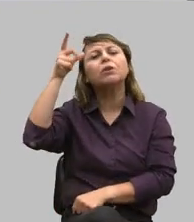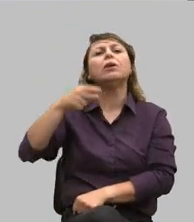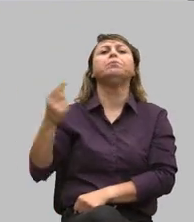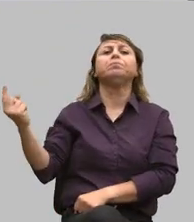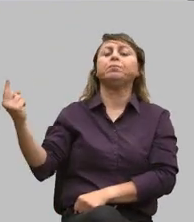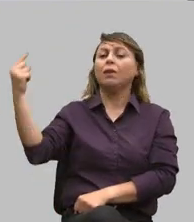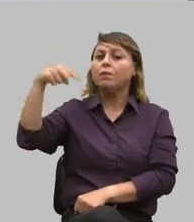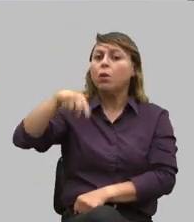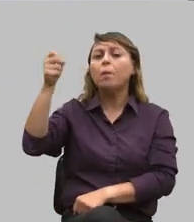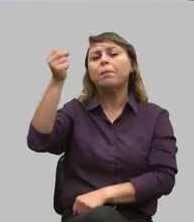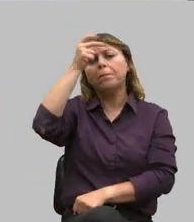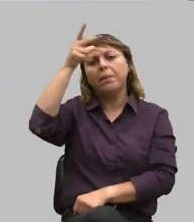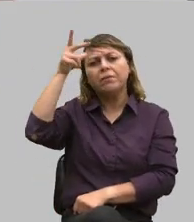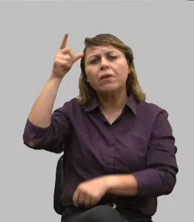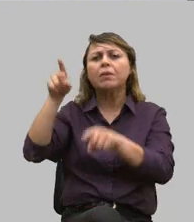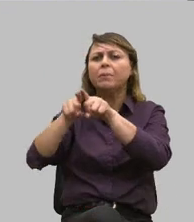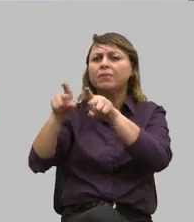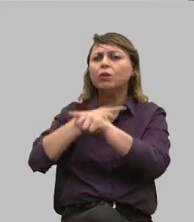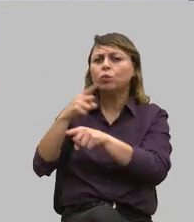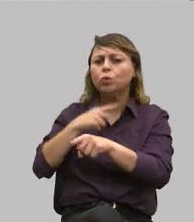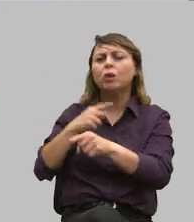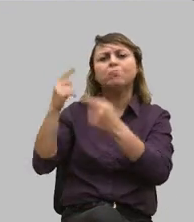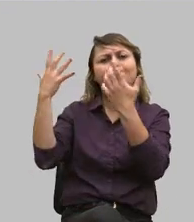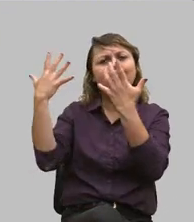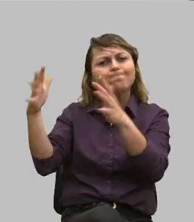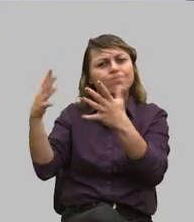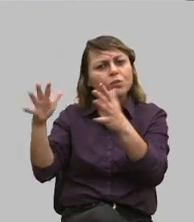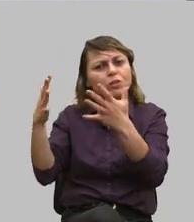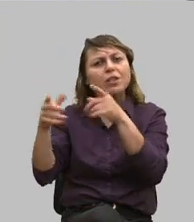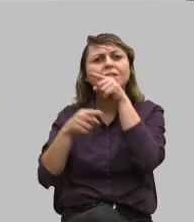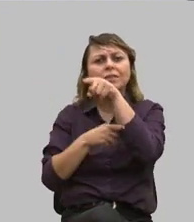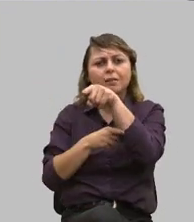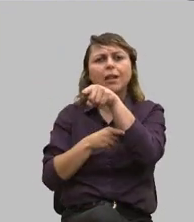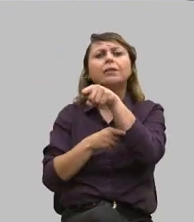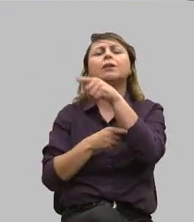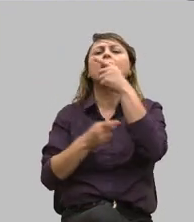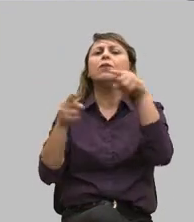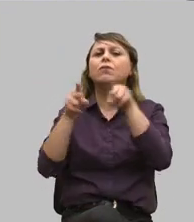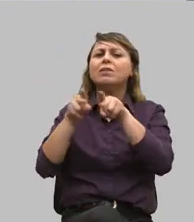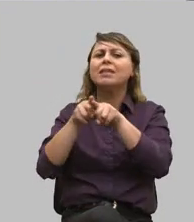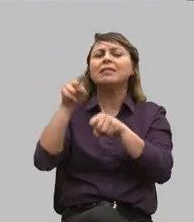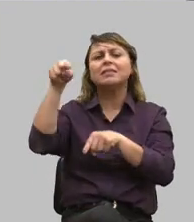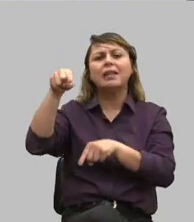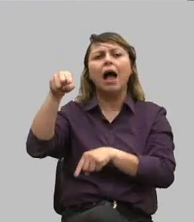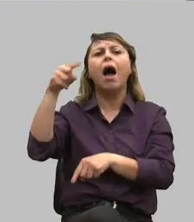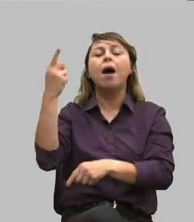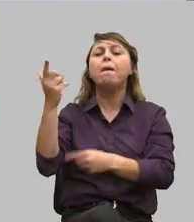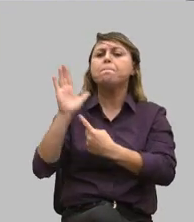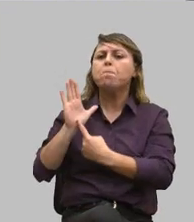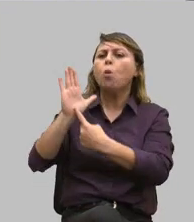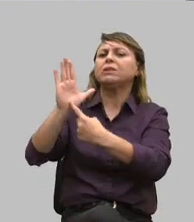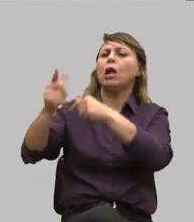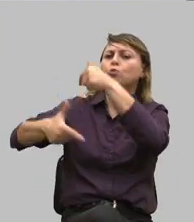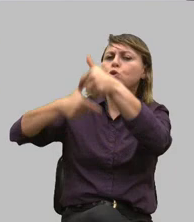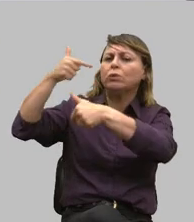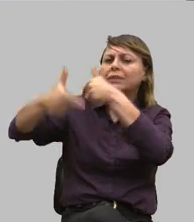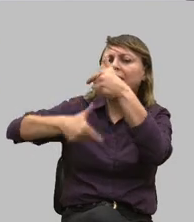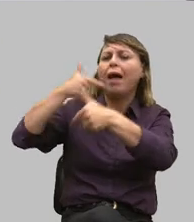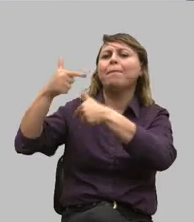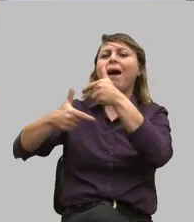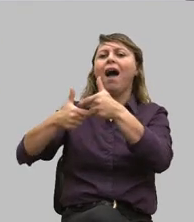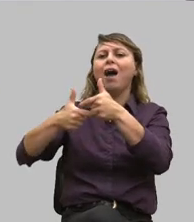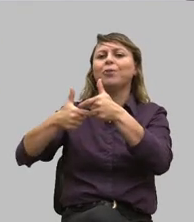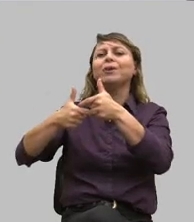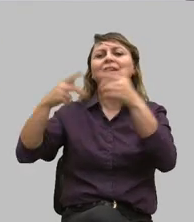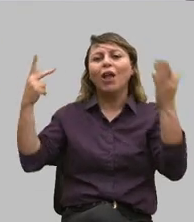hoje te elogiando te exaltando ver uma enquete entre os prefeitos e você está na ponta isso mostra o seu trabalho que você vem de fato executando